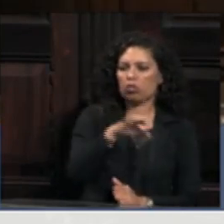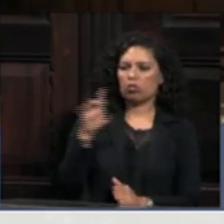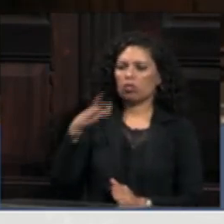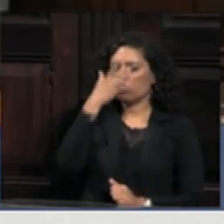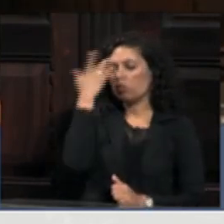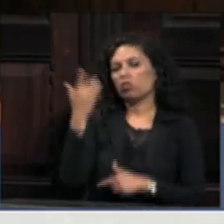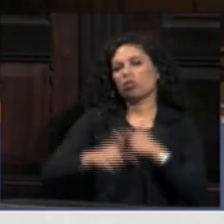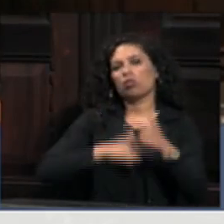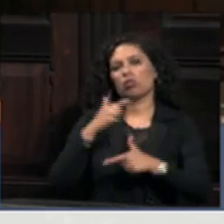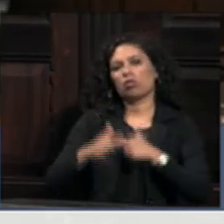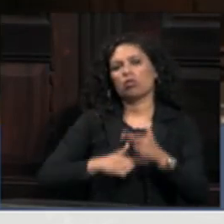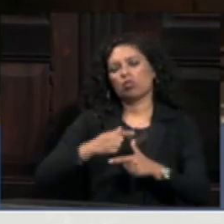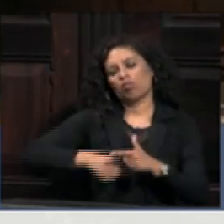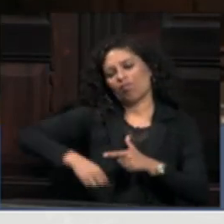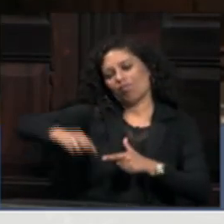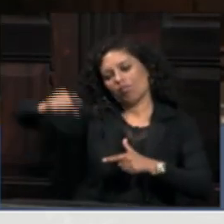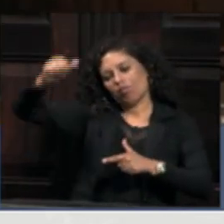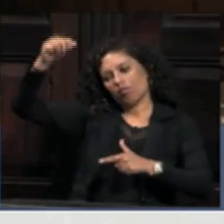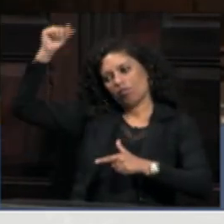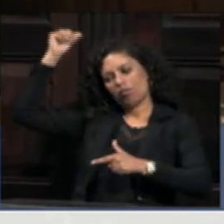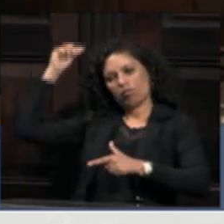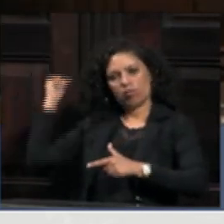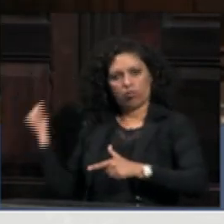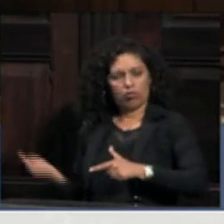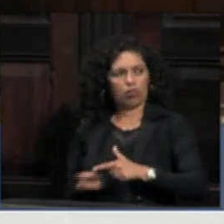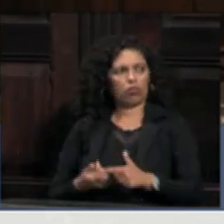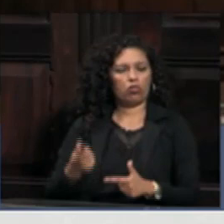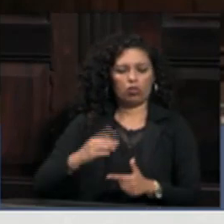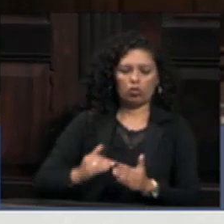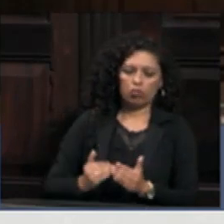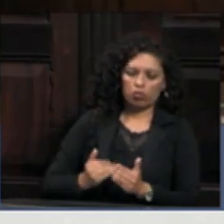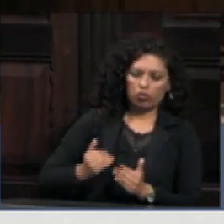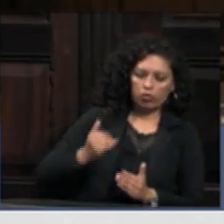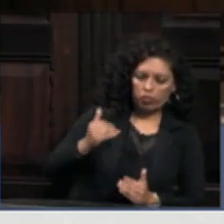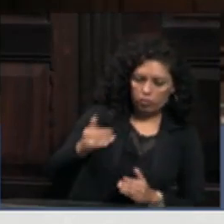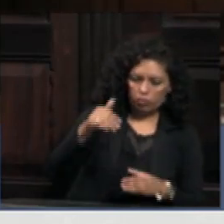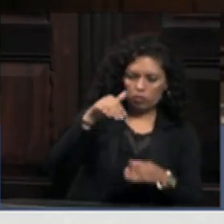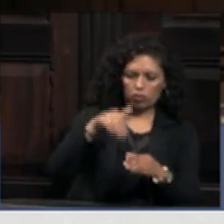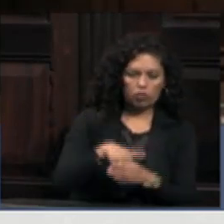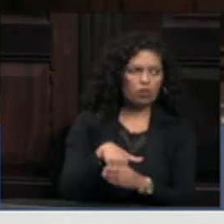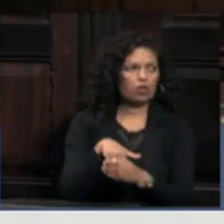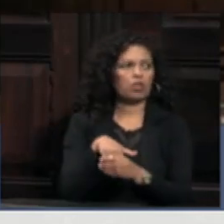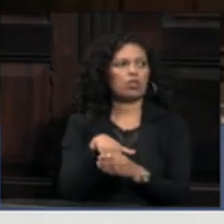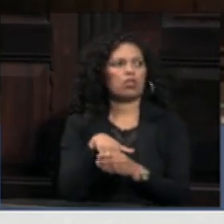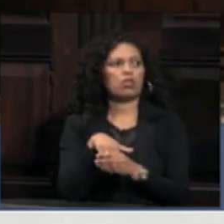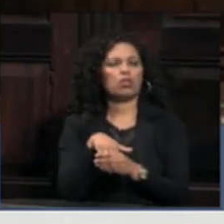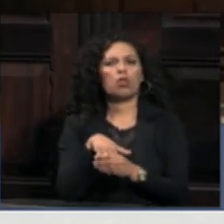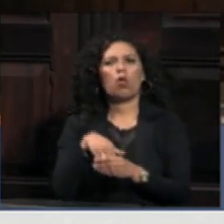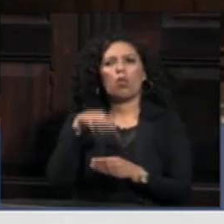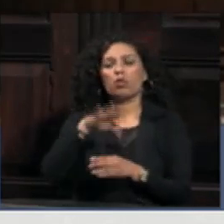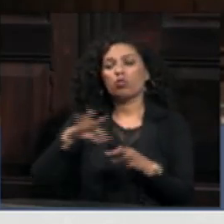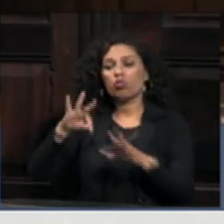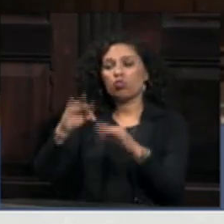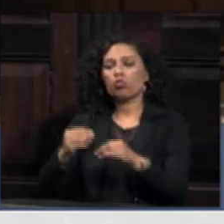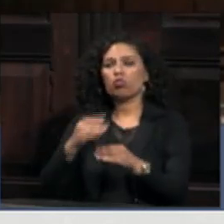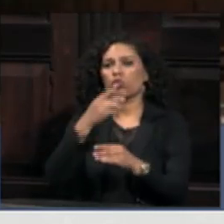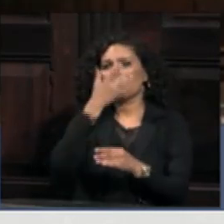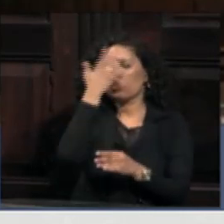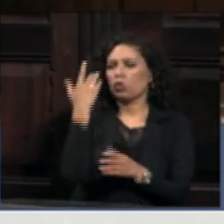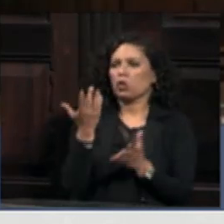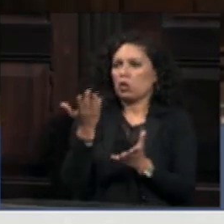Nós passamos pelo processo eleitoral sem que as propostas dos